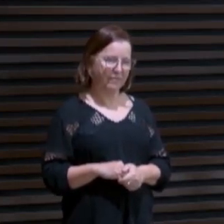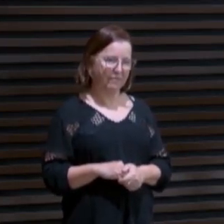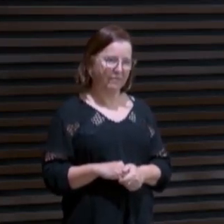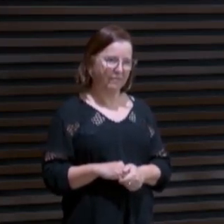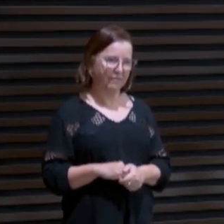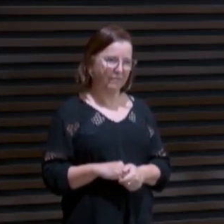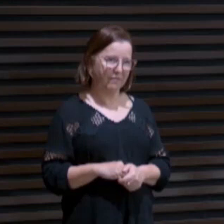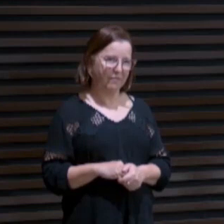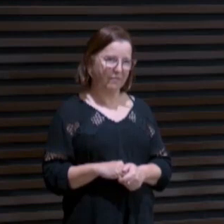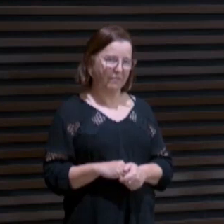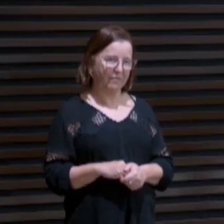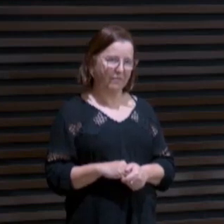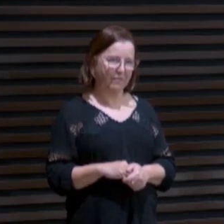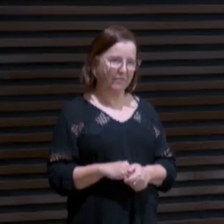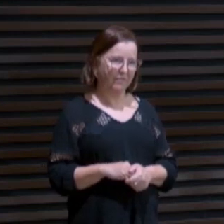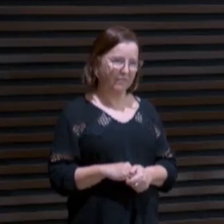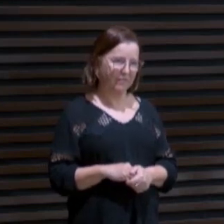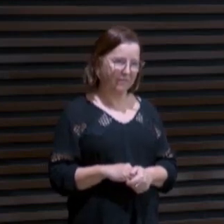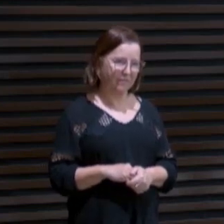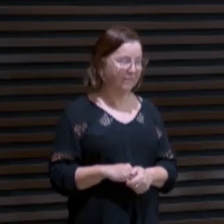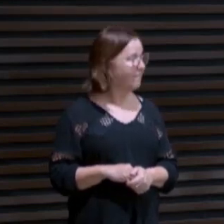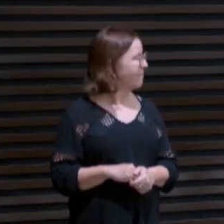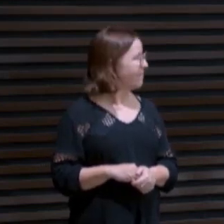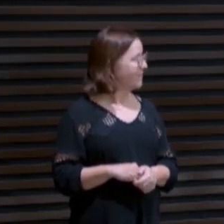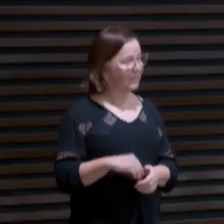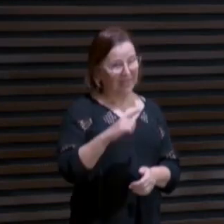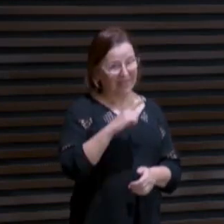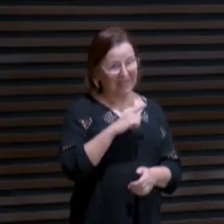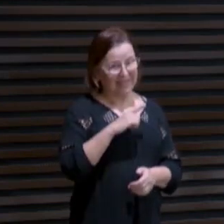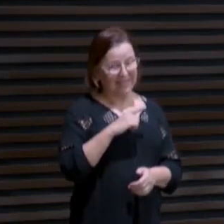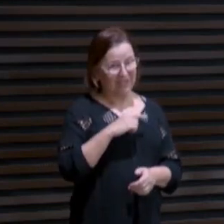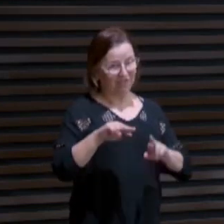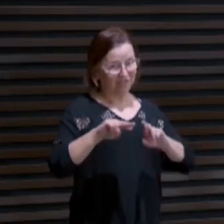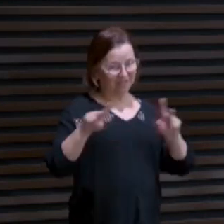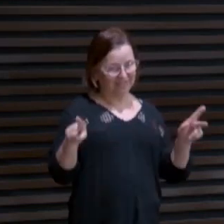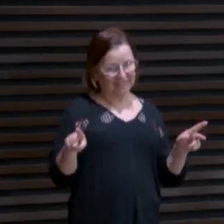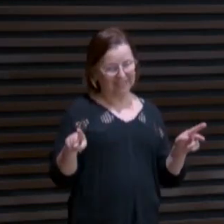Tremendamente. Então, existe uma